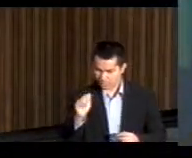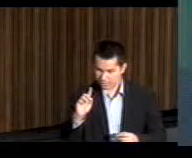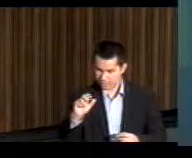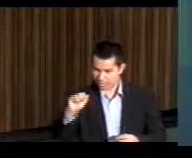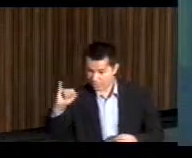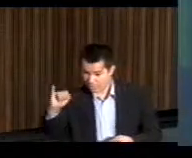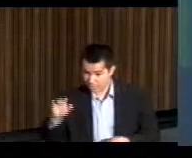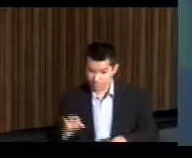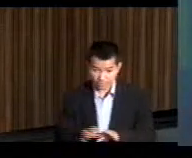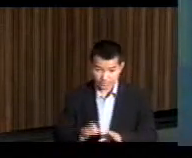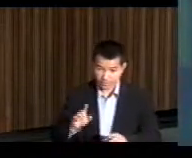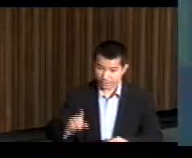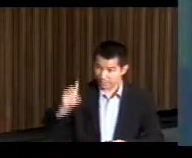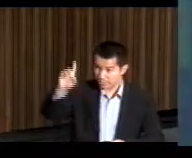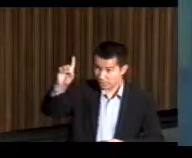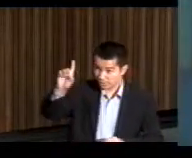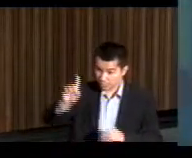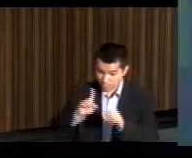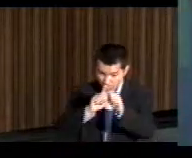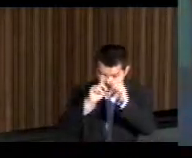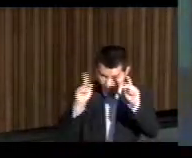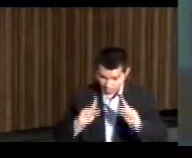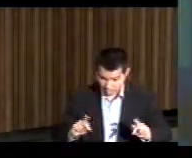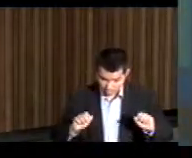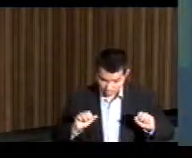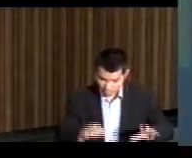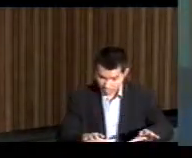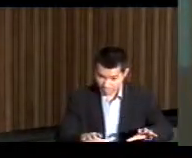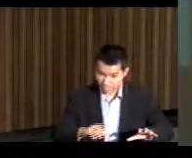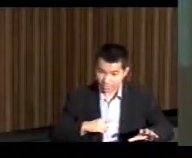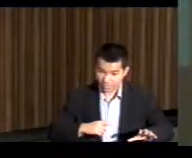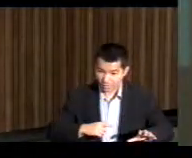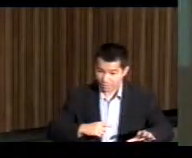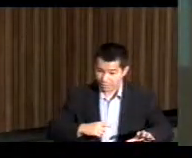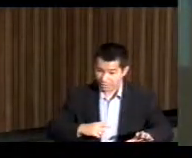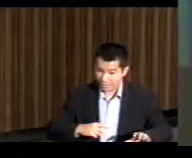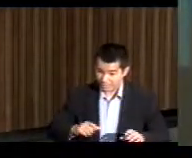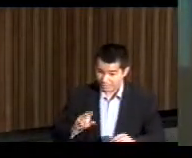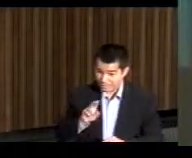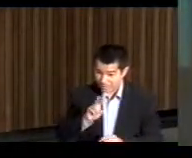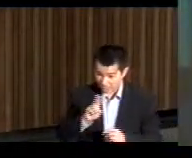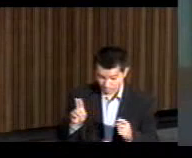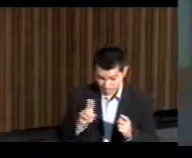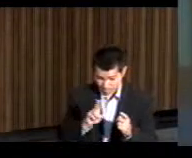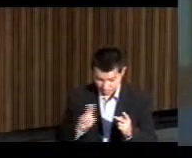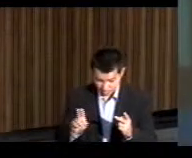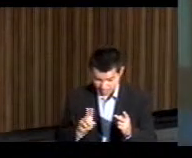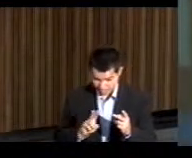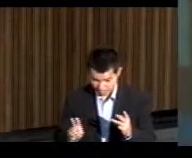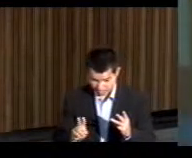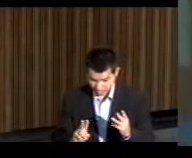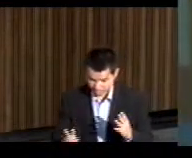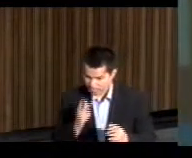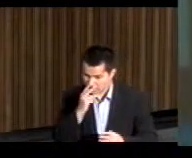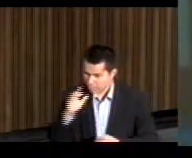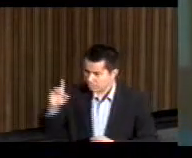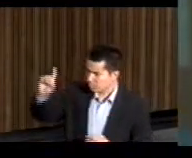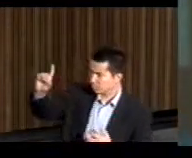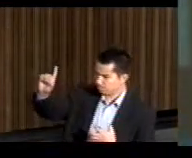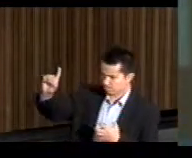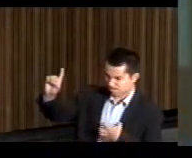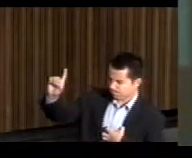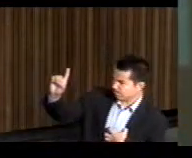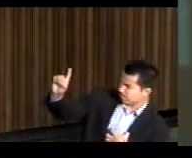coisas fortes que estão aqui sobre quem é Deus. E ele vai dizer, olha, quem está assinando